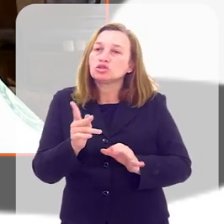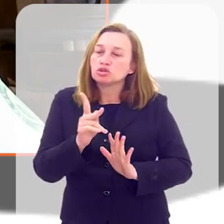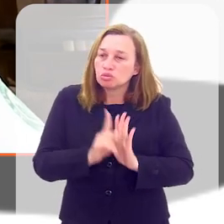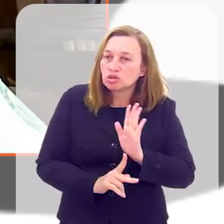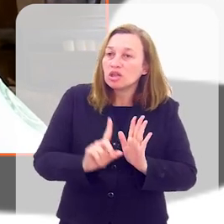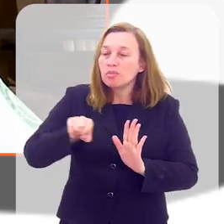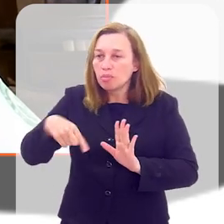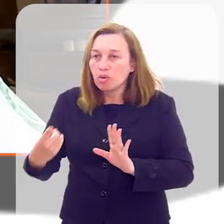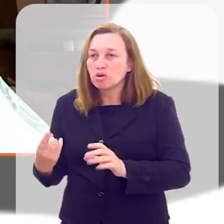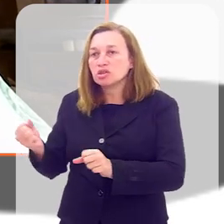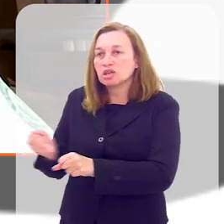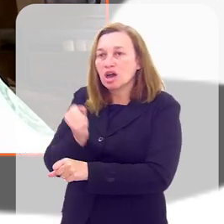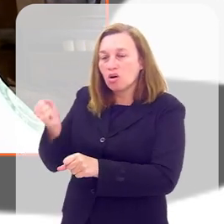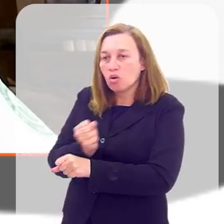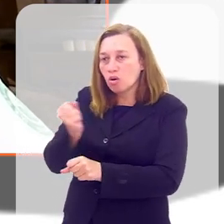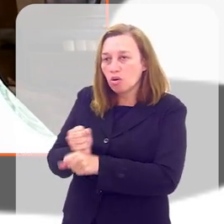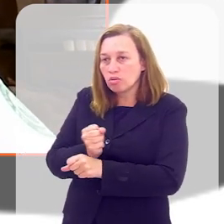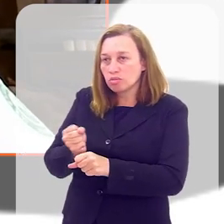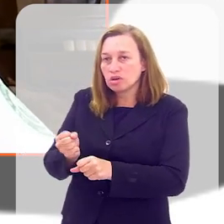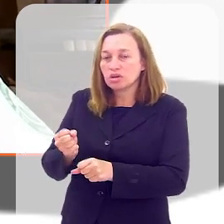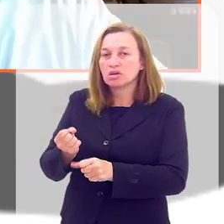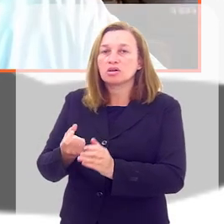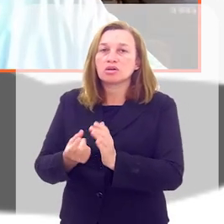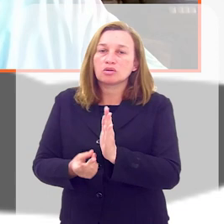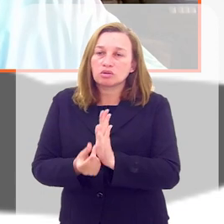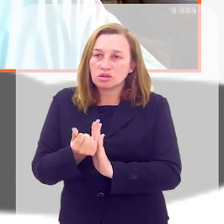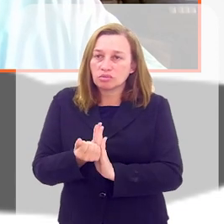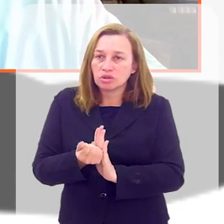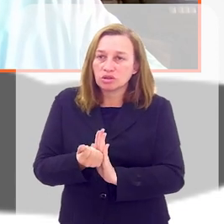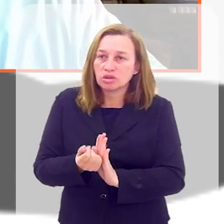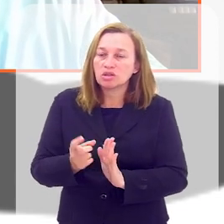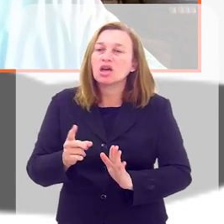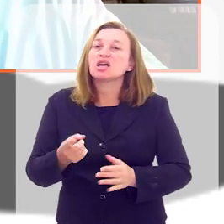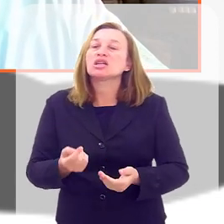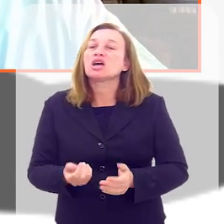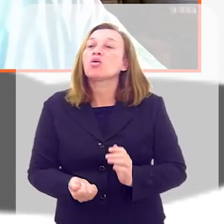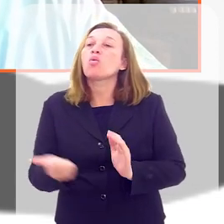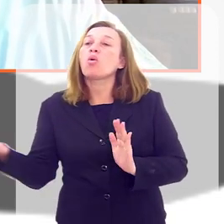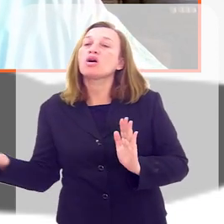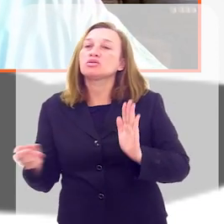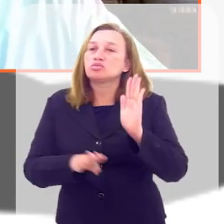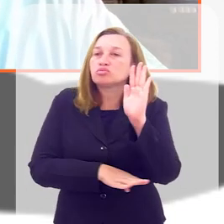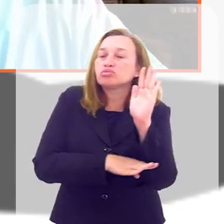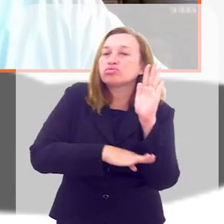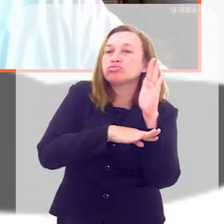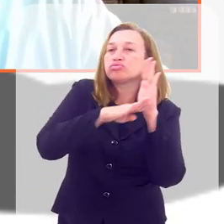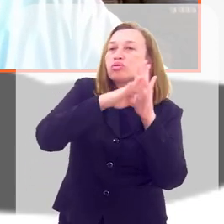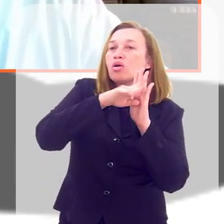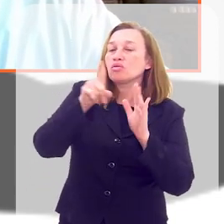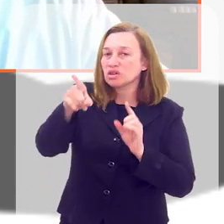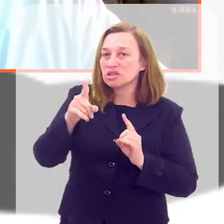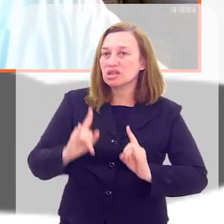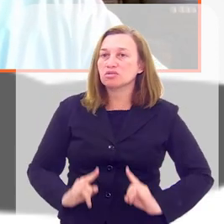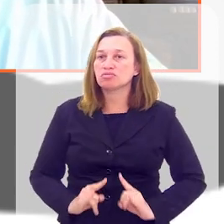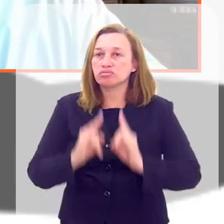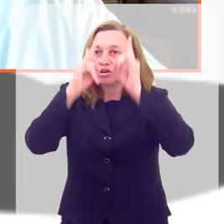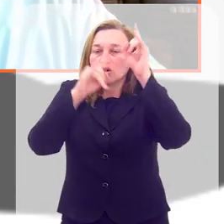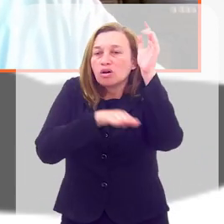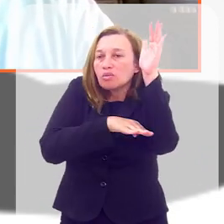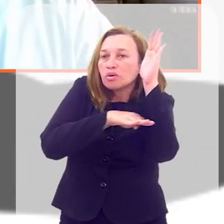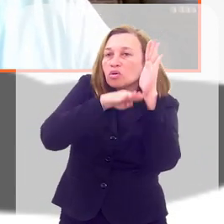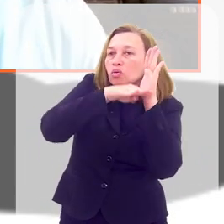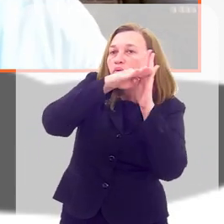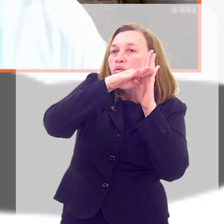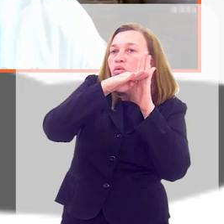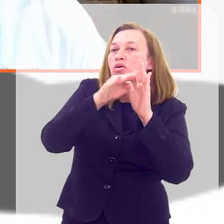depois se faz o orçamento da obra e aí se faz a obra até quantos andares por exemplo vocês constraem apartamentos